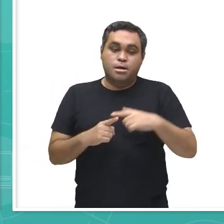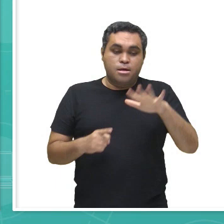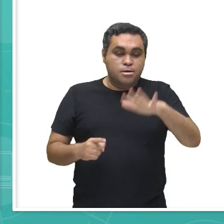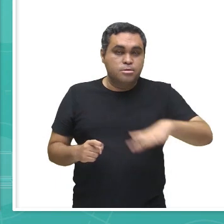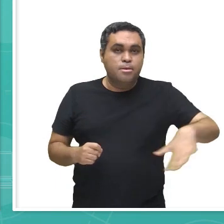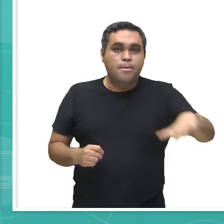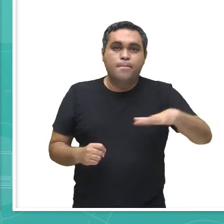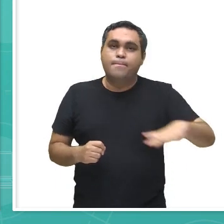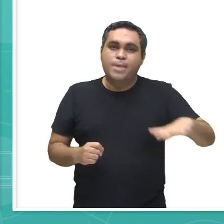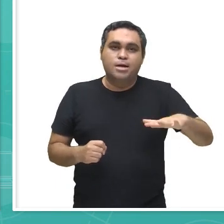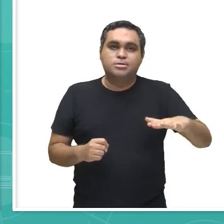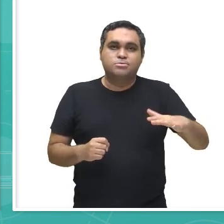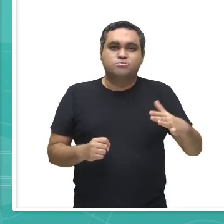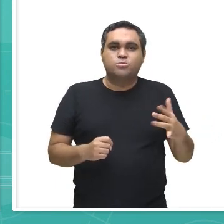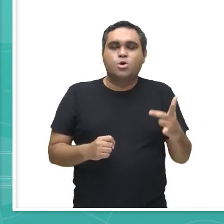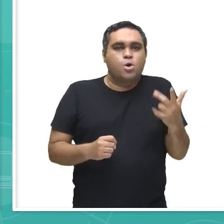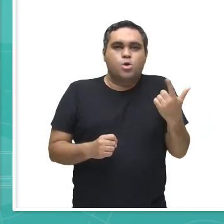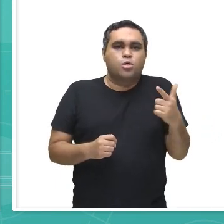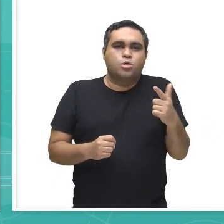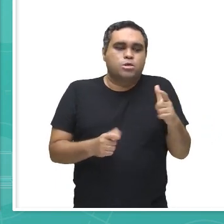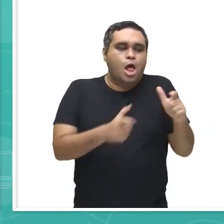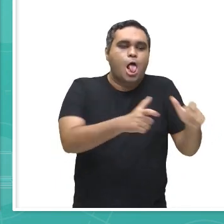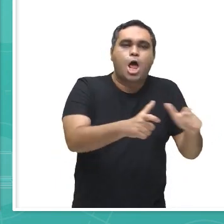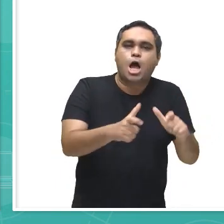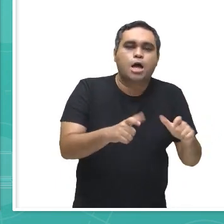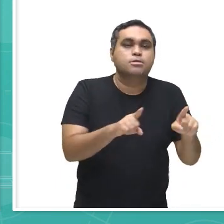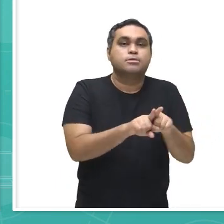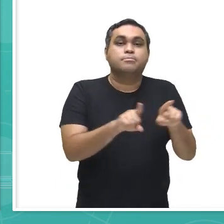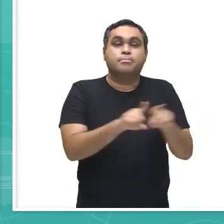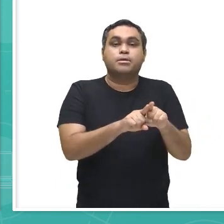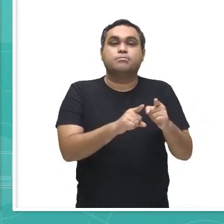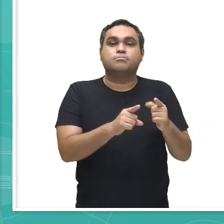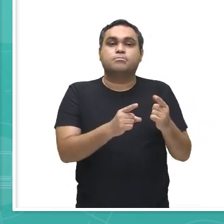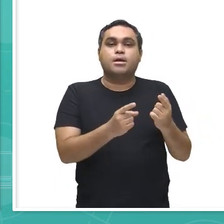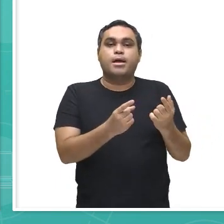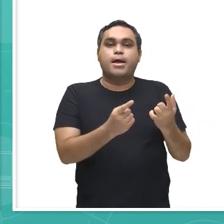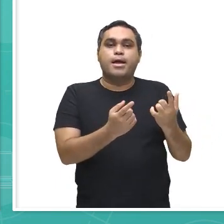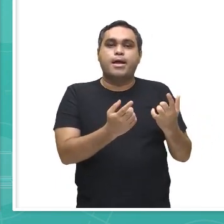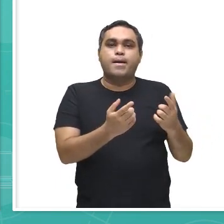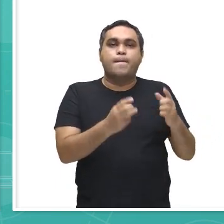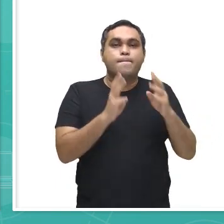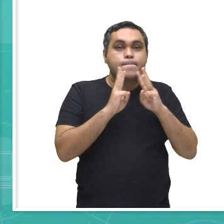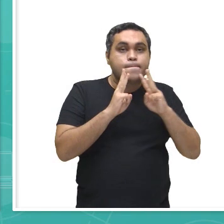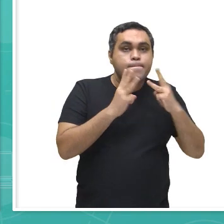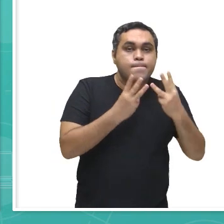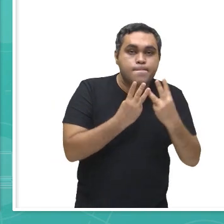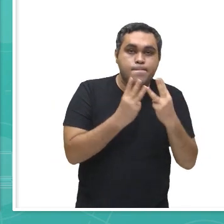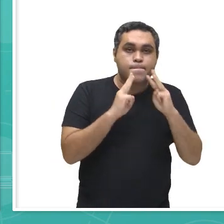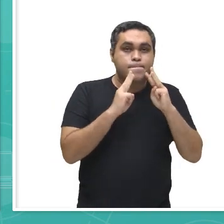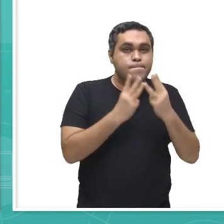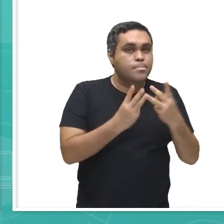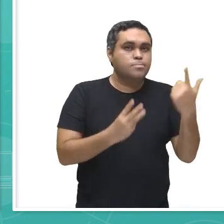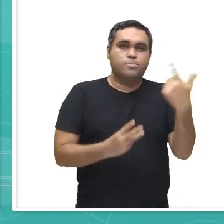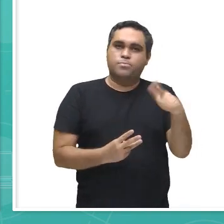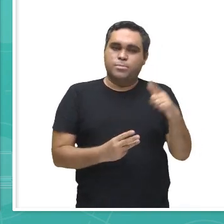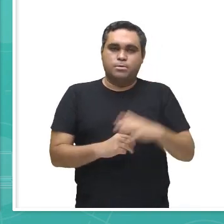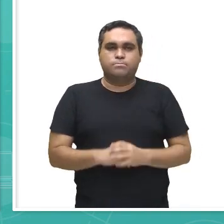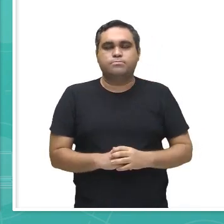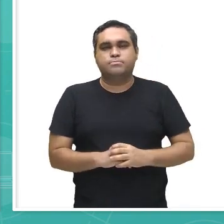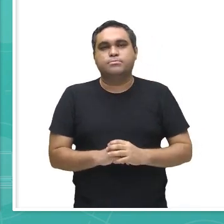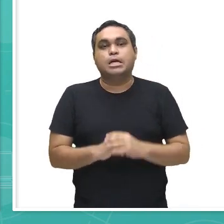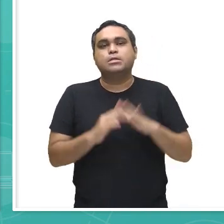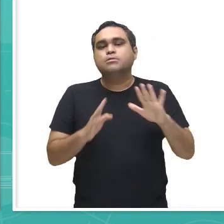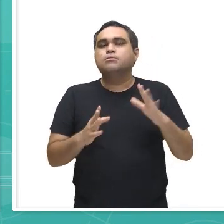tem massa. Né? Então, ele não apresenta aquelas características da matéria, tá bom? E aí, do que é constituído a